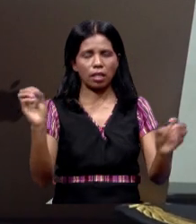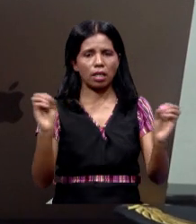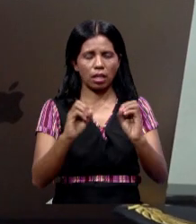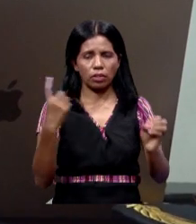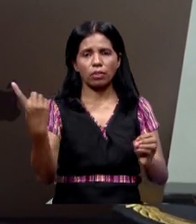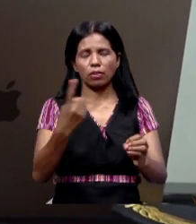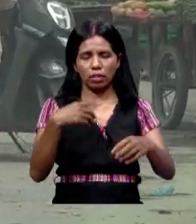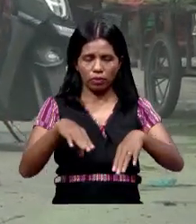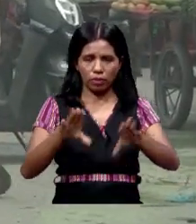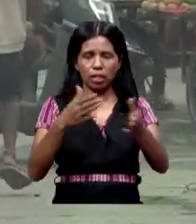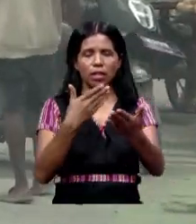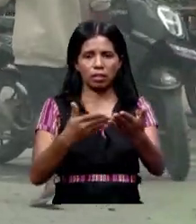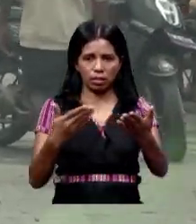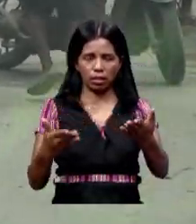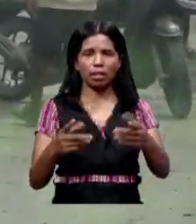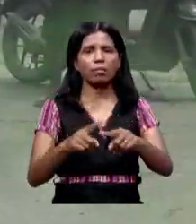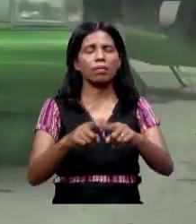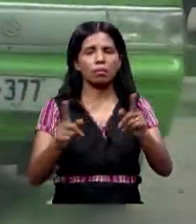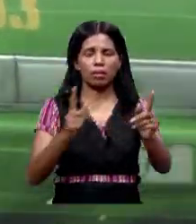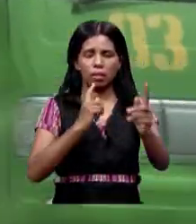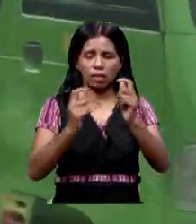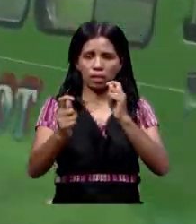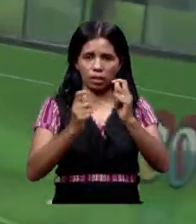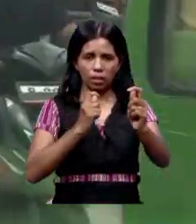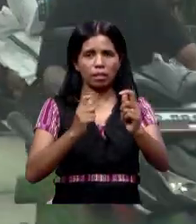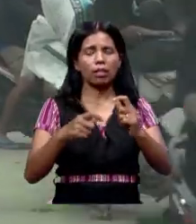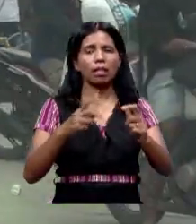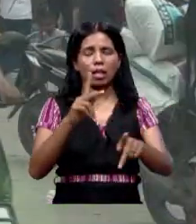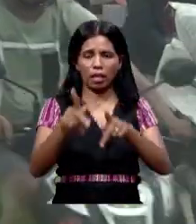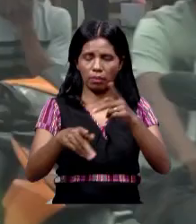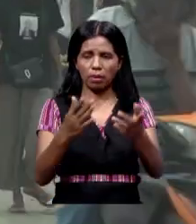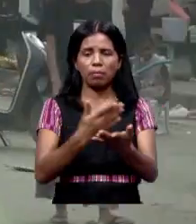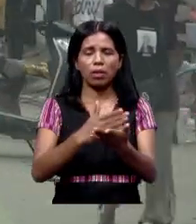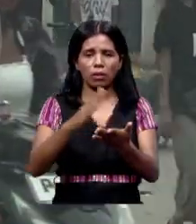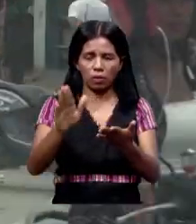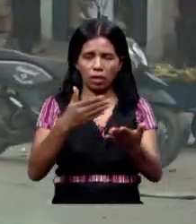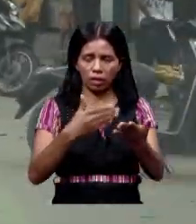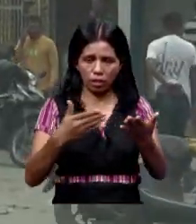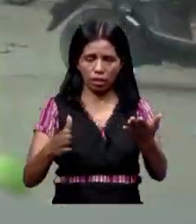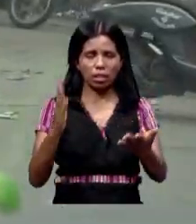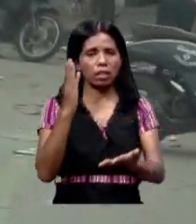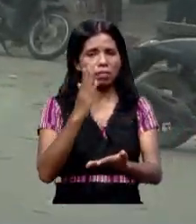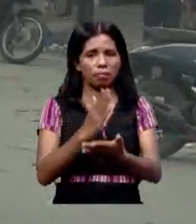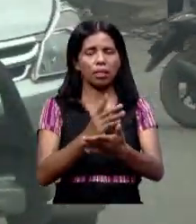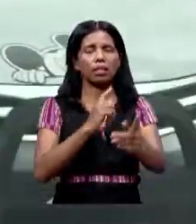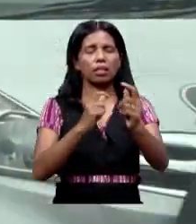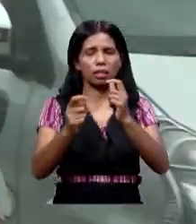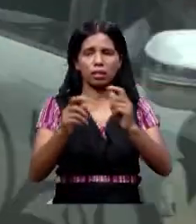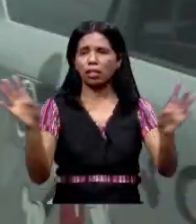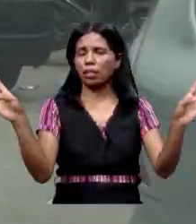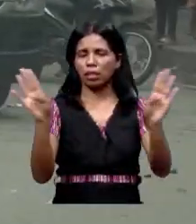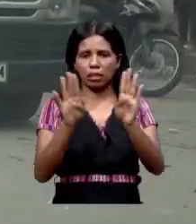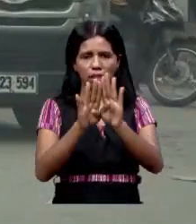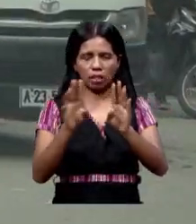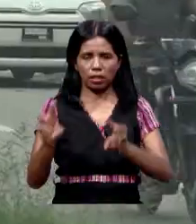fan sasan ela e transporte nebe atuba ema nebe atuba sosa sasan ne mak para transporte quase takatia